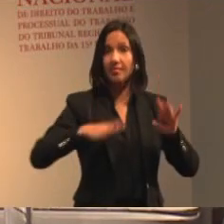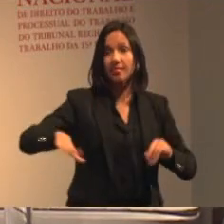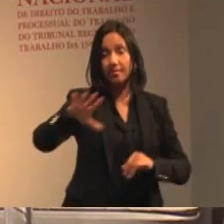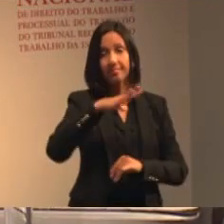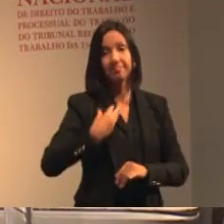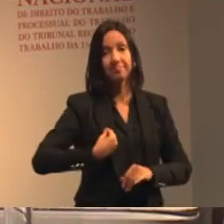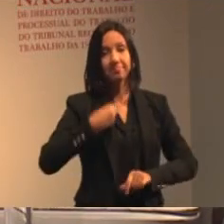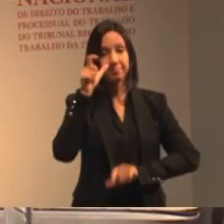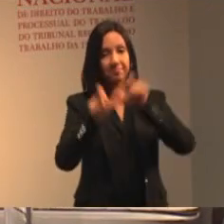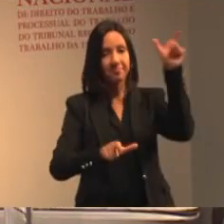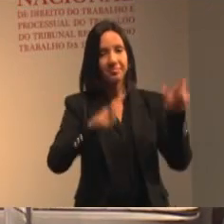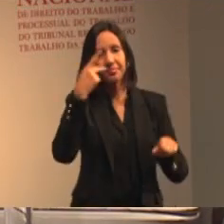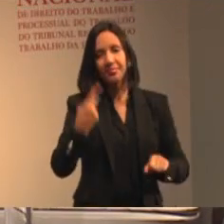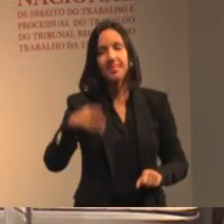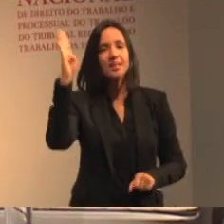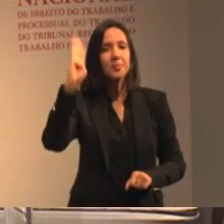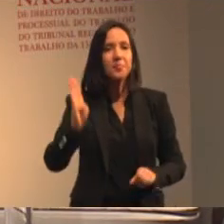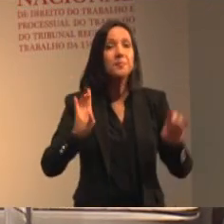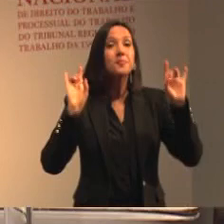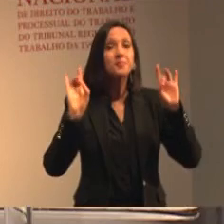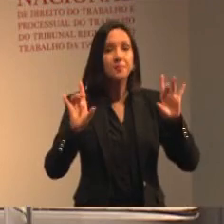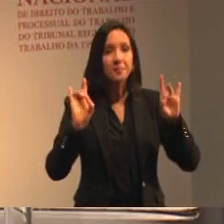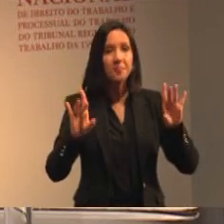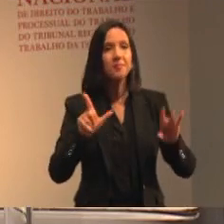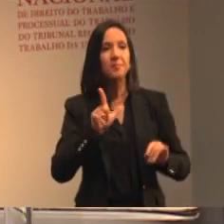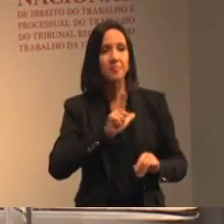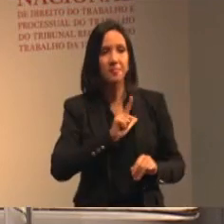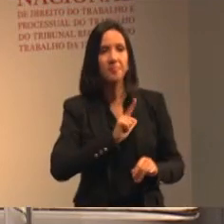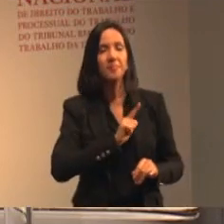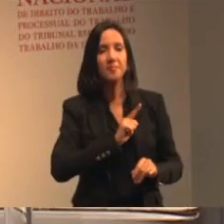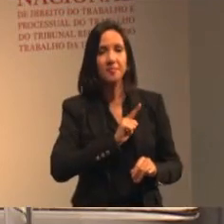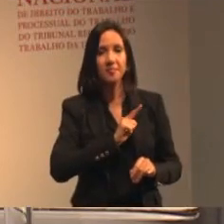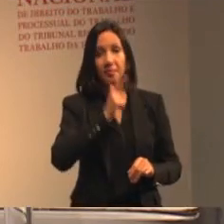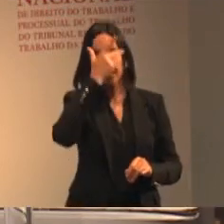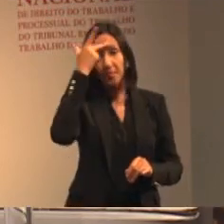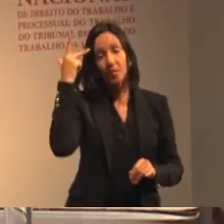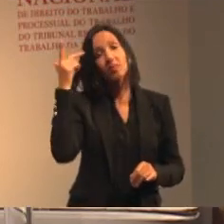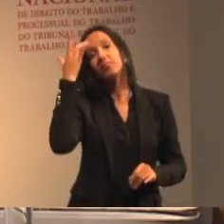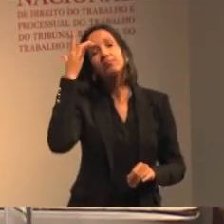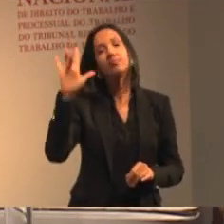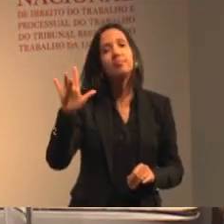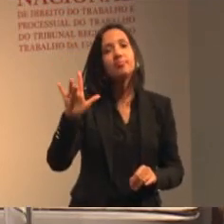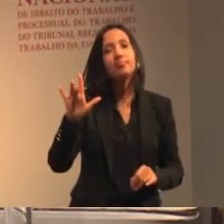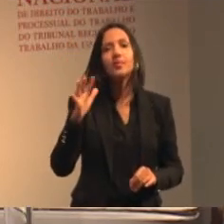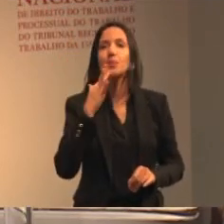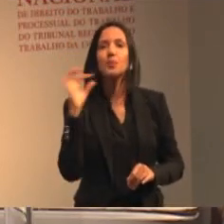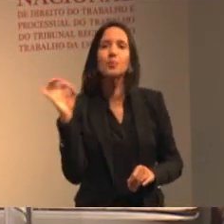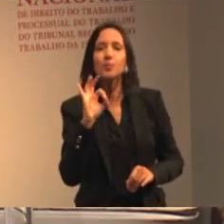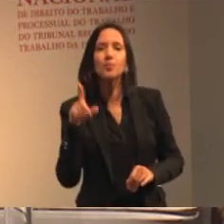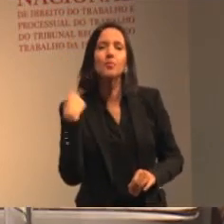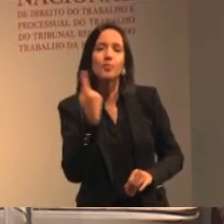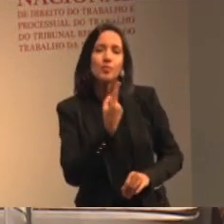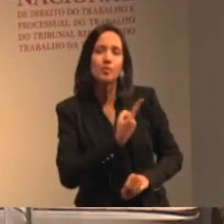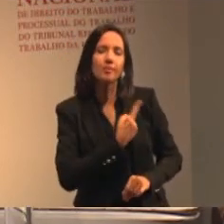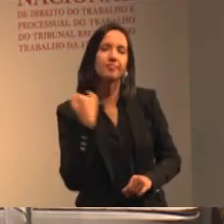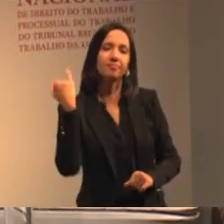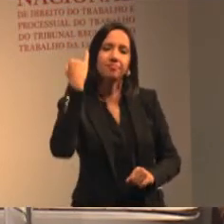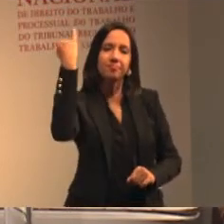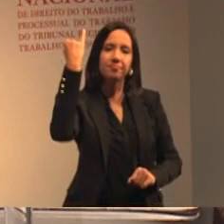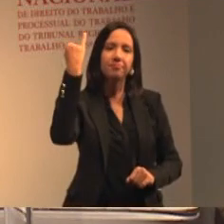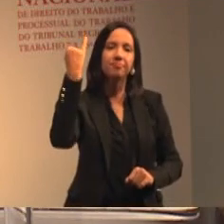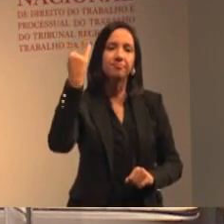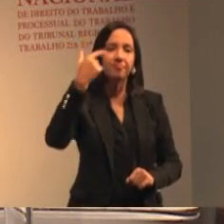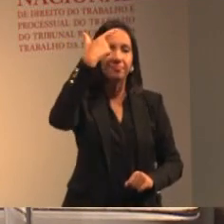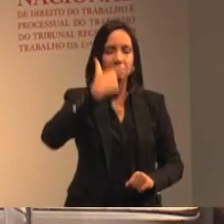população brasileira, e, em especial, aos desavisados ou não conhecedores do nosso papel e